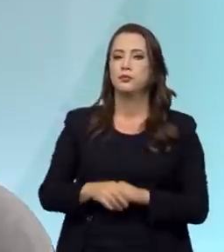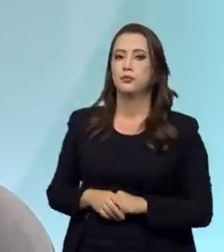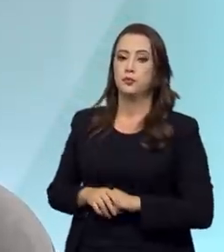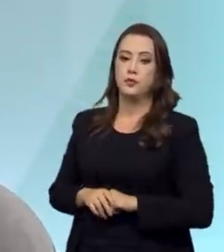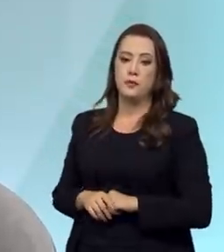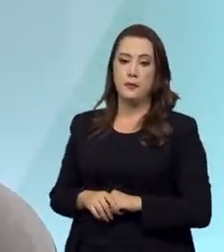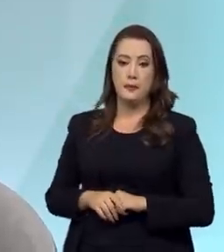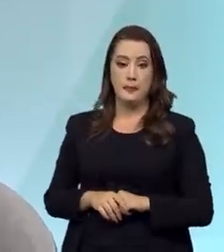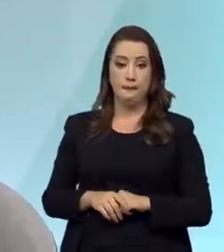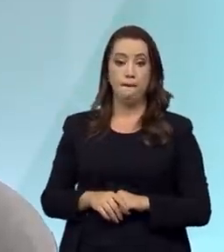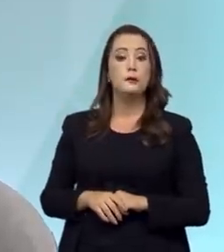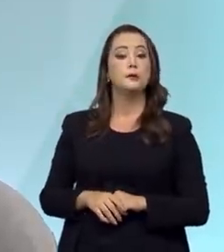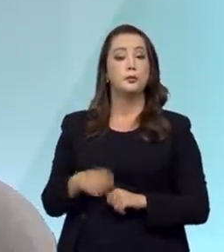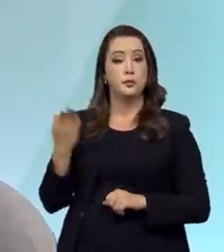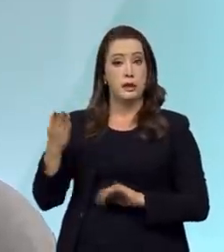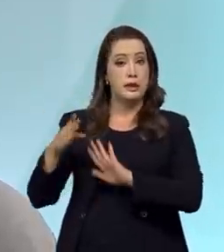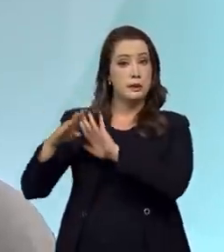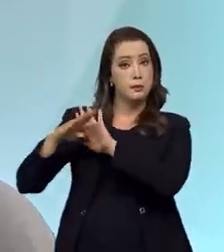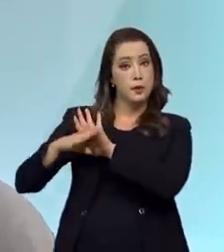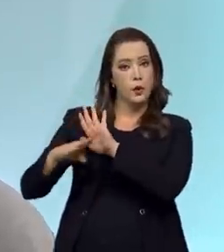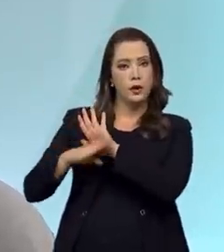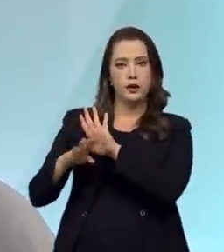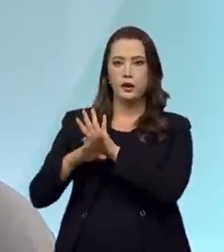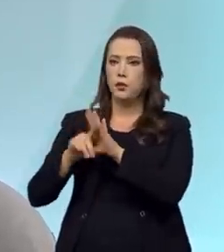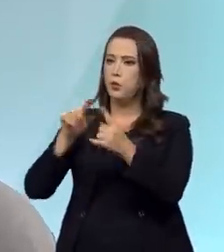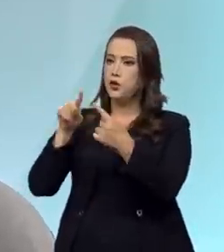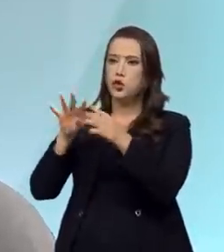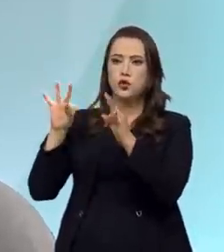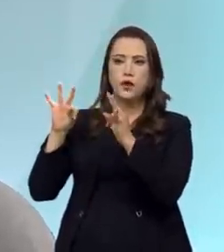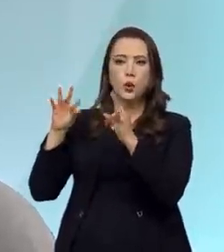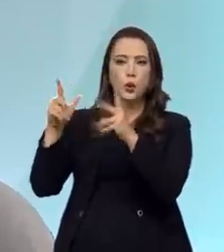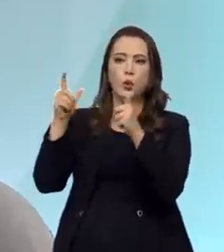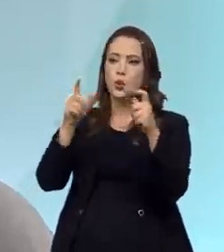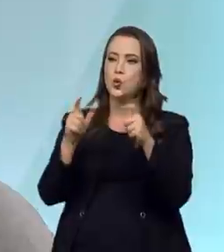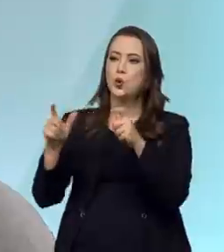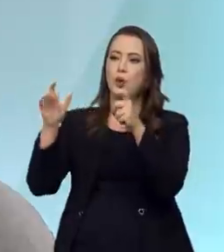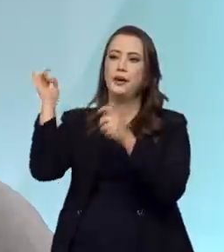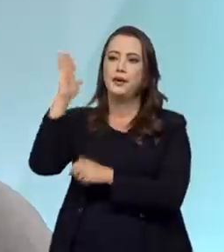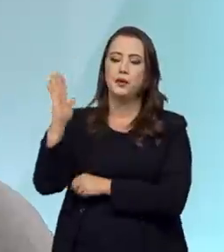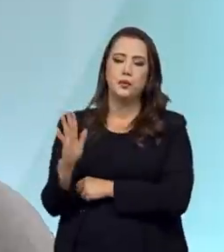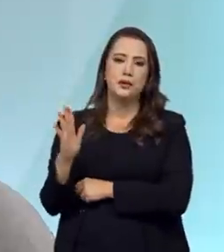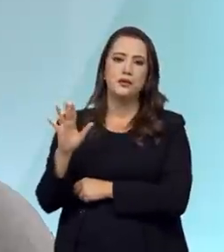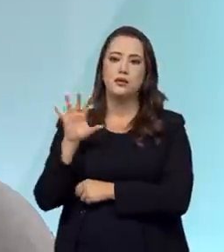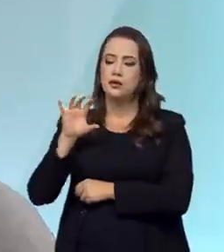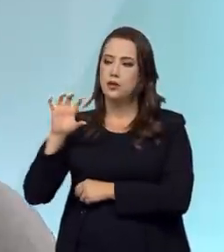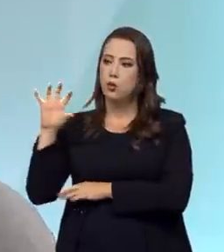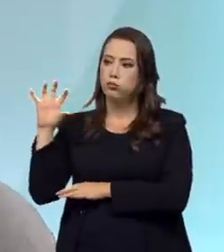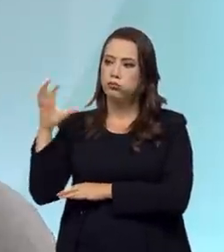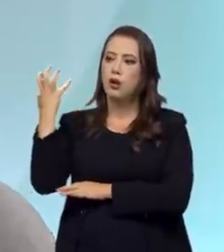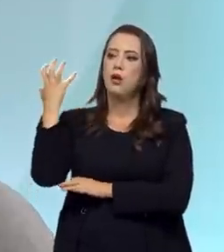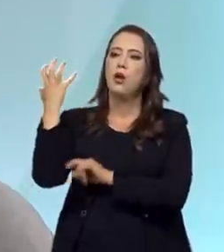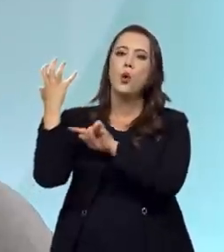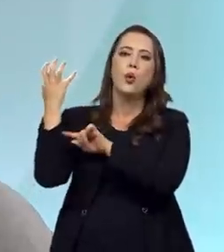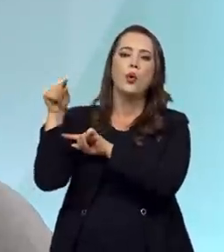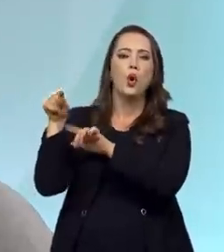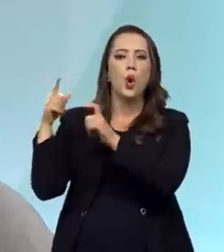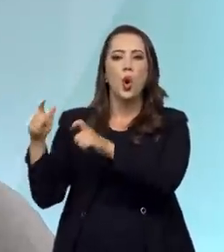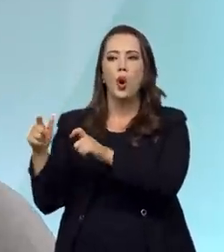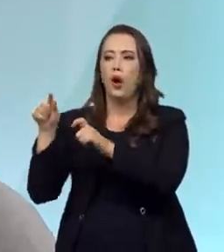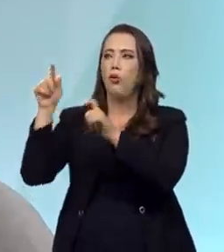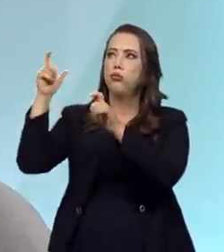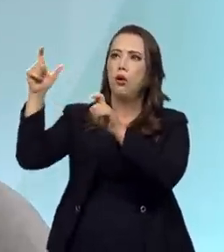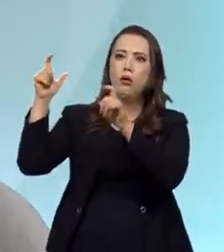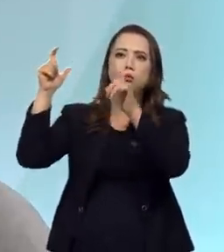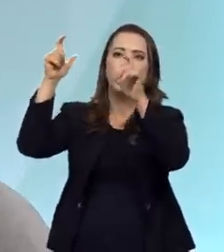por serviços ambientais chamada floresta mais ele vai atender todos os biomas eu acho que todos os biomas tem Floresta te vegetação nativa cada um com sua